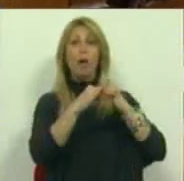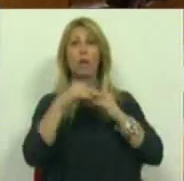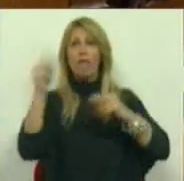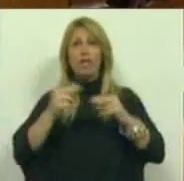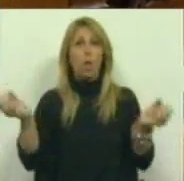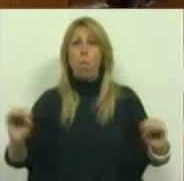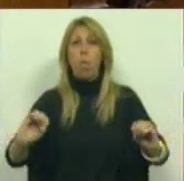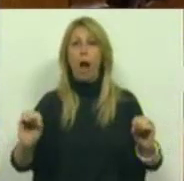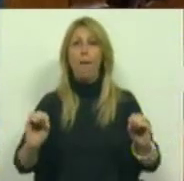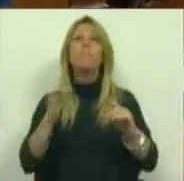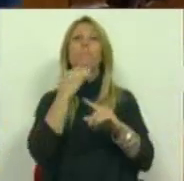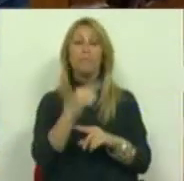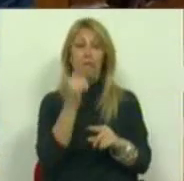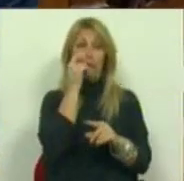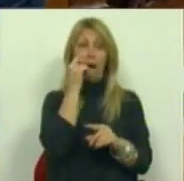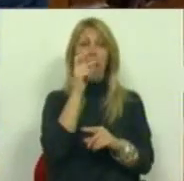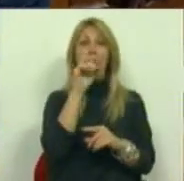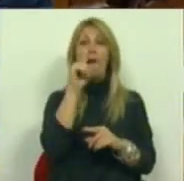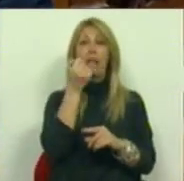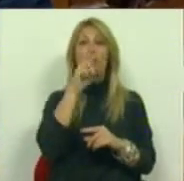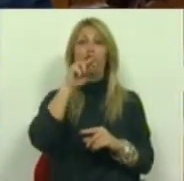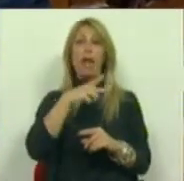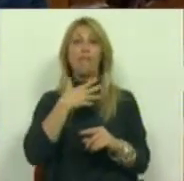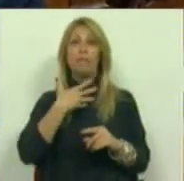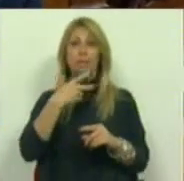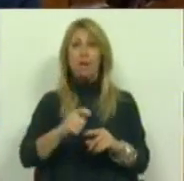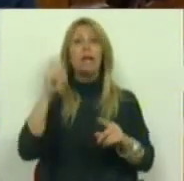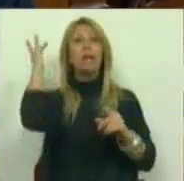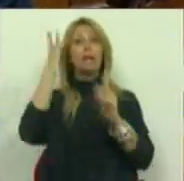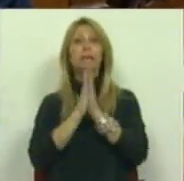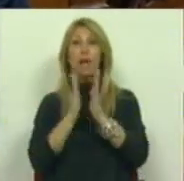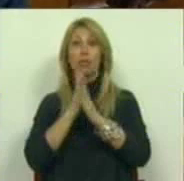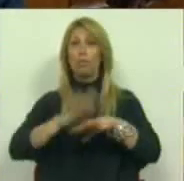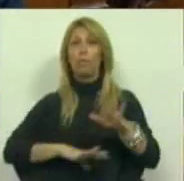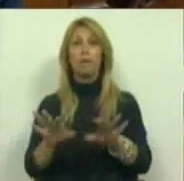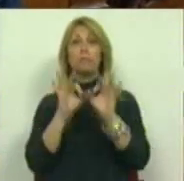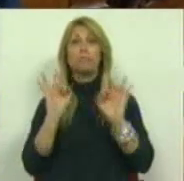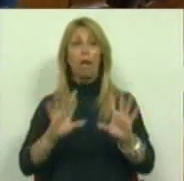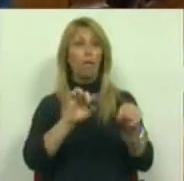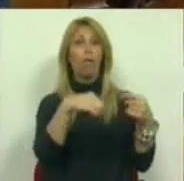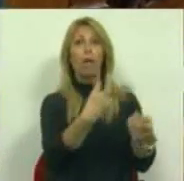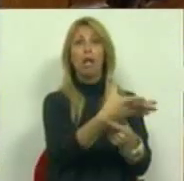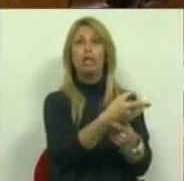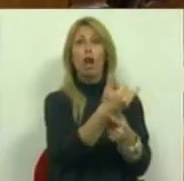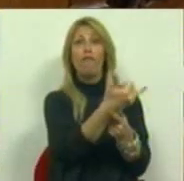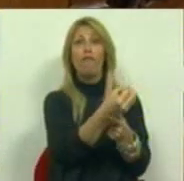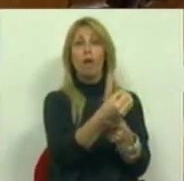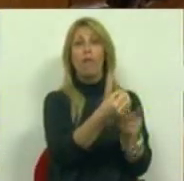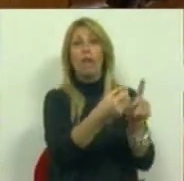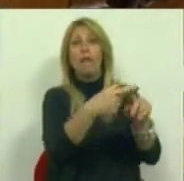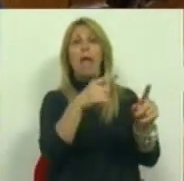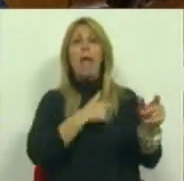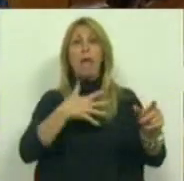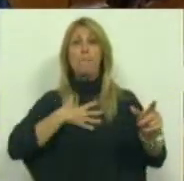Alexandre Soares Santos fez exatamente o mesmo que outros 19 das 20 maiores empresas portuguesas. É verdade. E